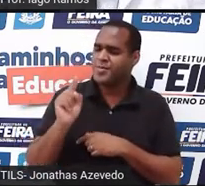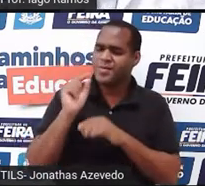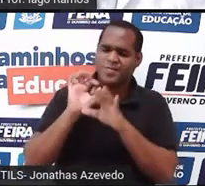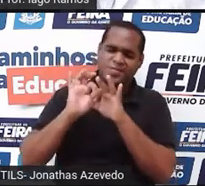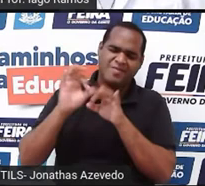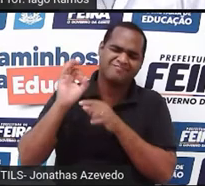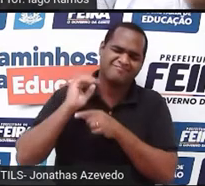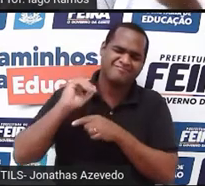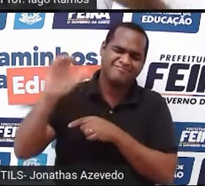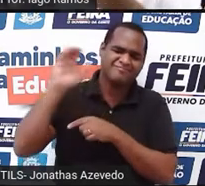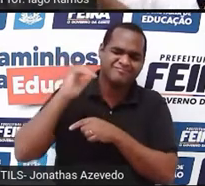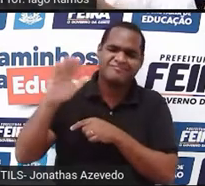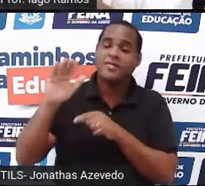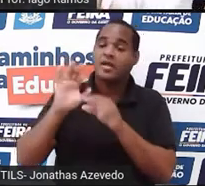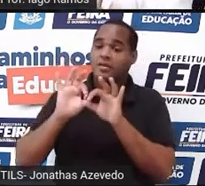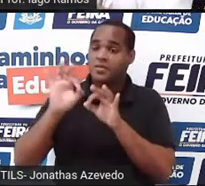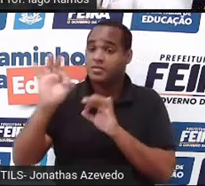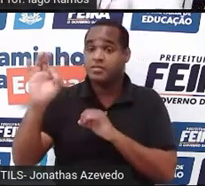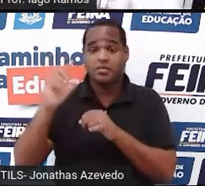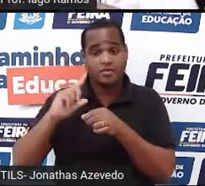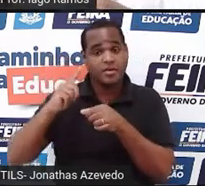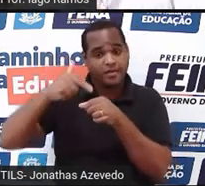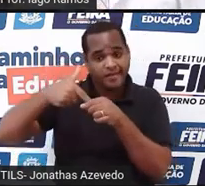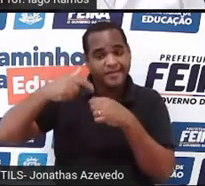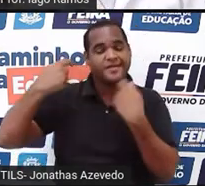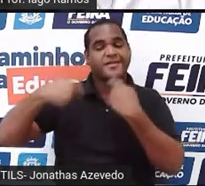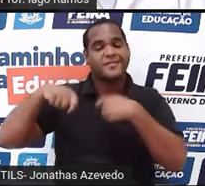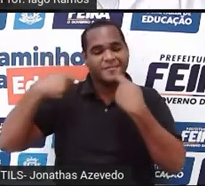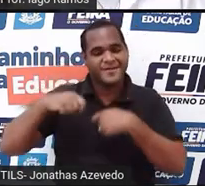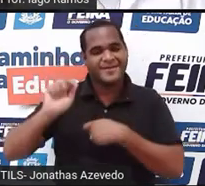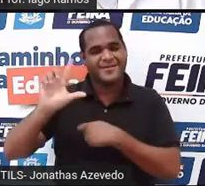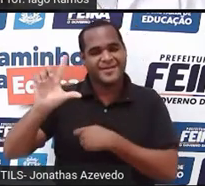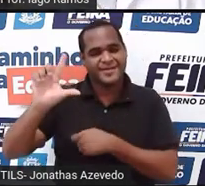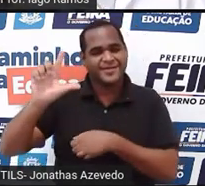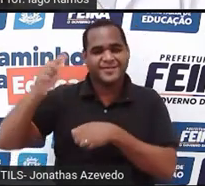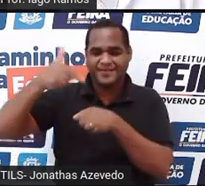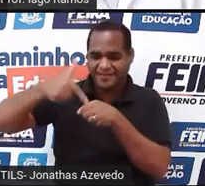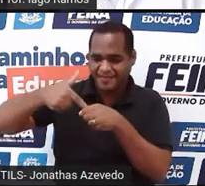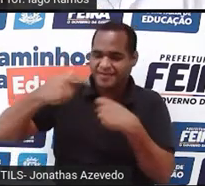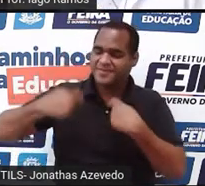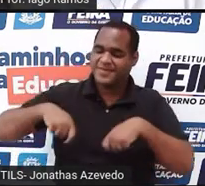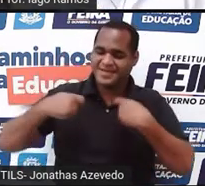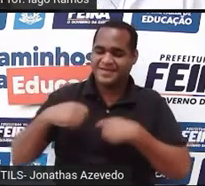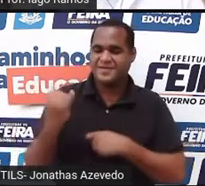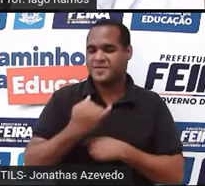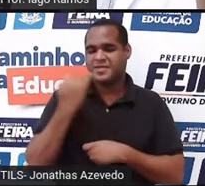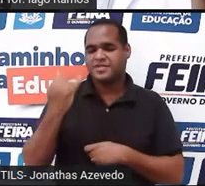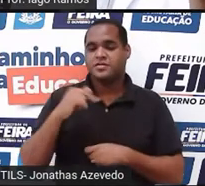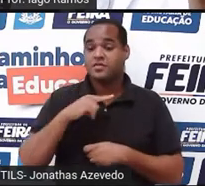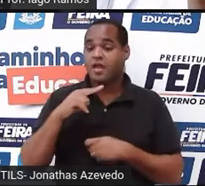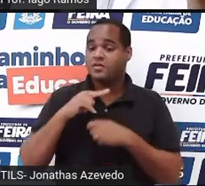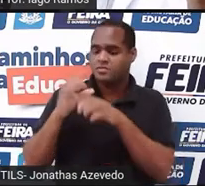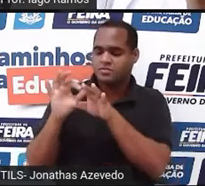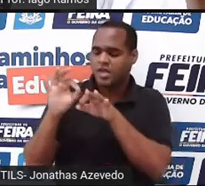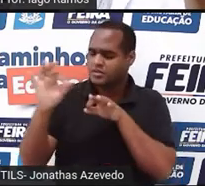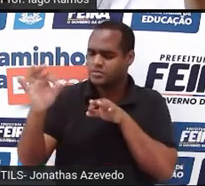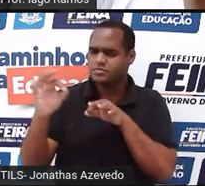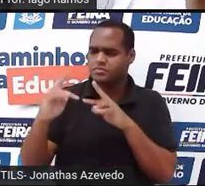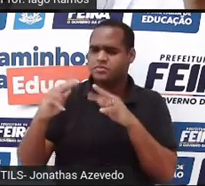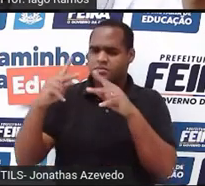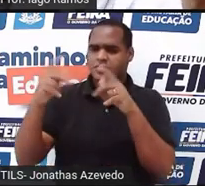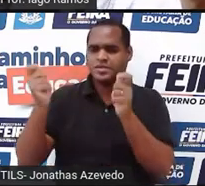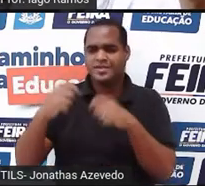local mais combustível você precisa para chegar nesse local então a distância aumenta